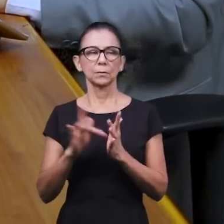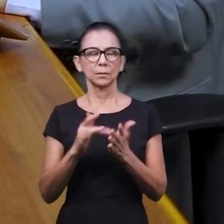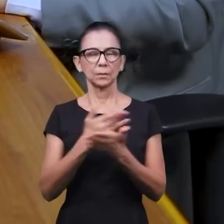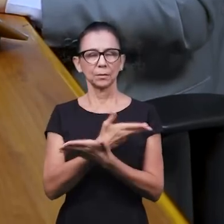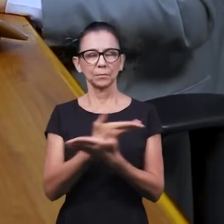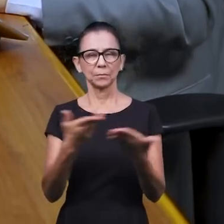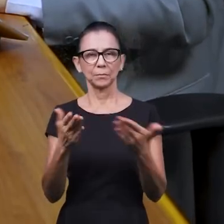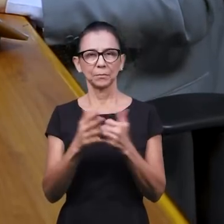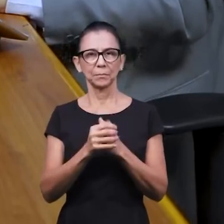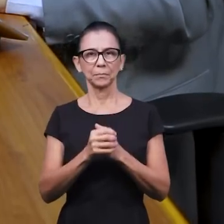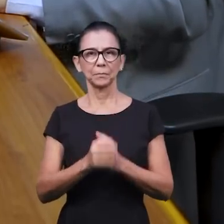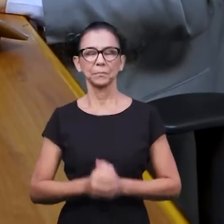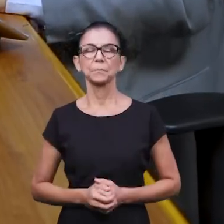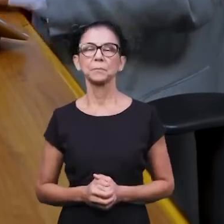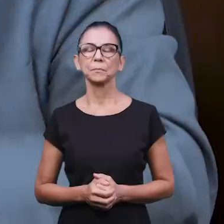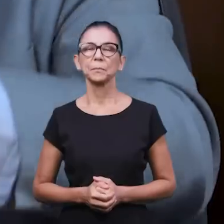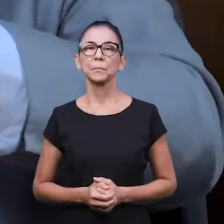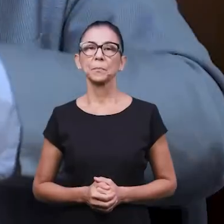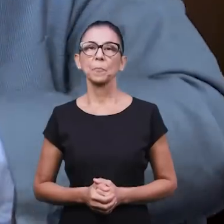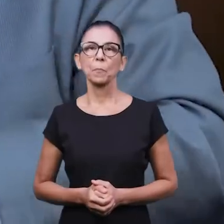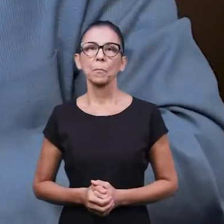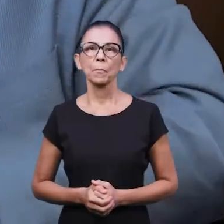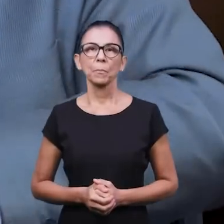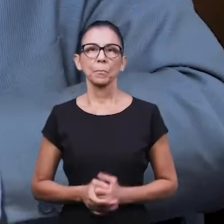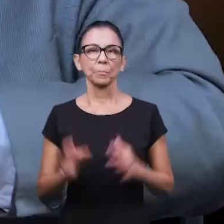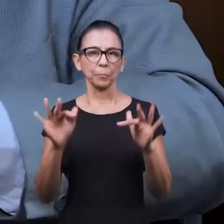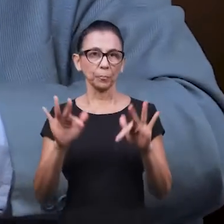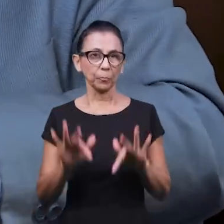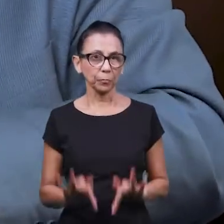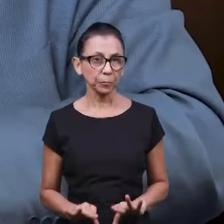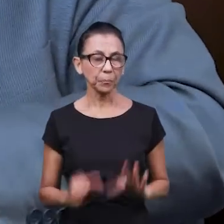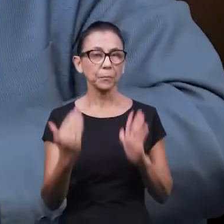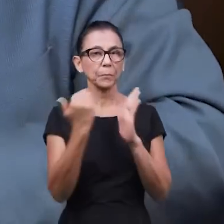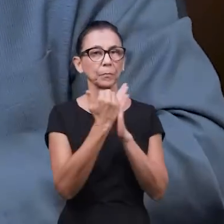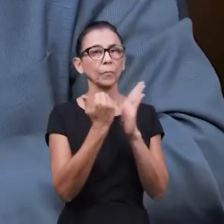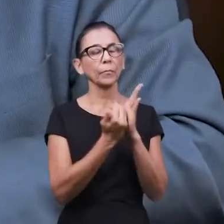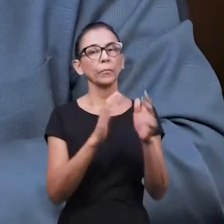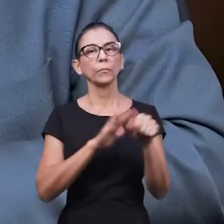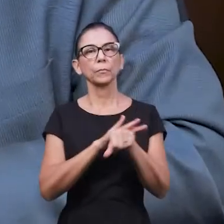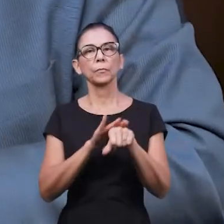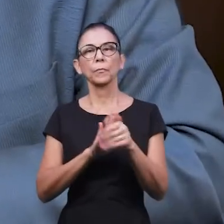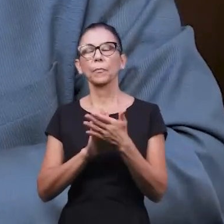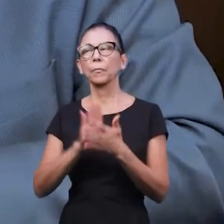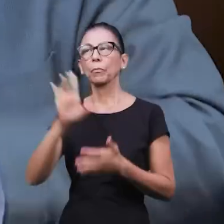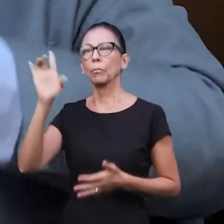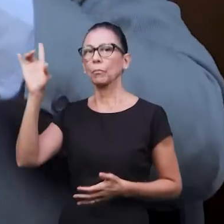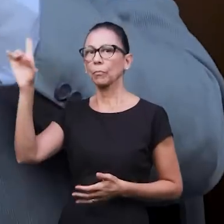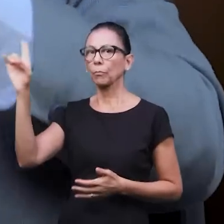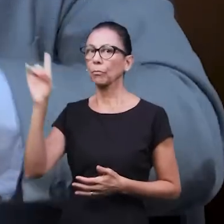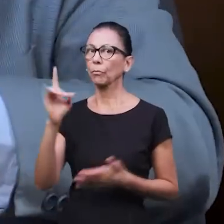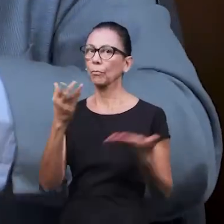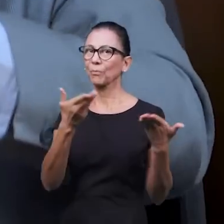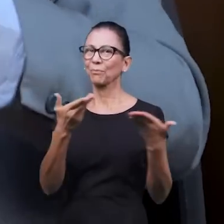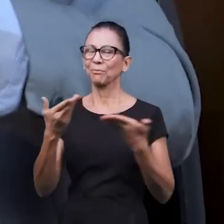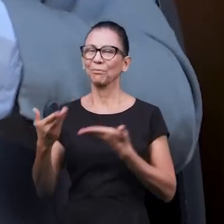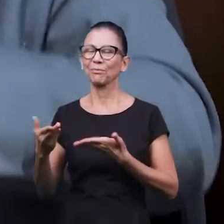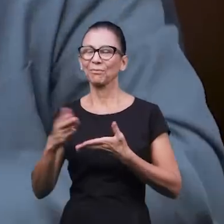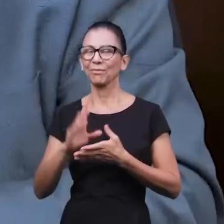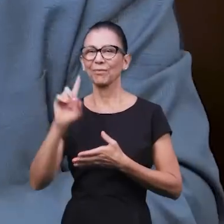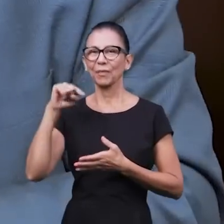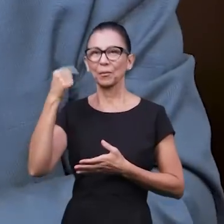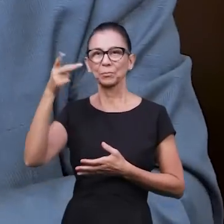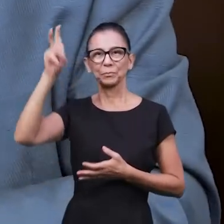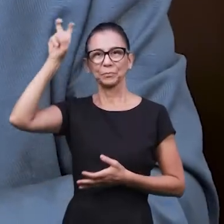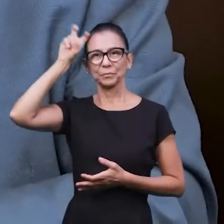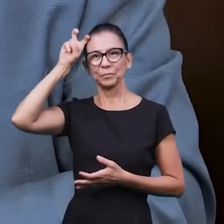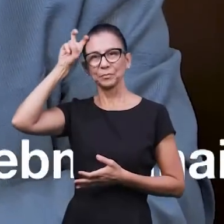Paz do Senhor, Deus abençoe a todos. Amém. Muito bem. A gente então encerra assim mais uma edição do programa Conversas Bíblicas, já fazendo o convite a você